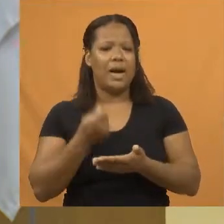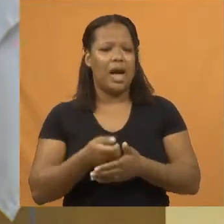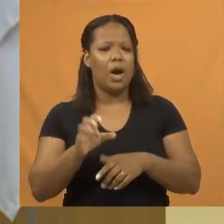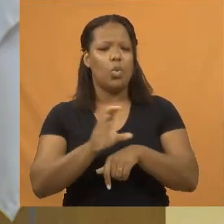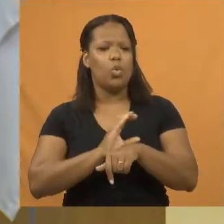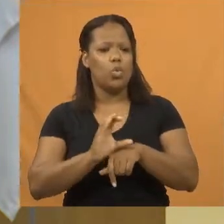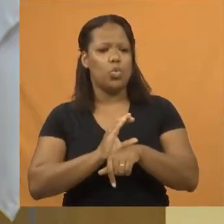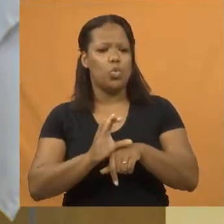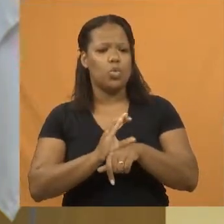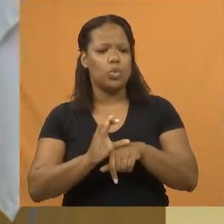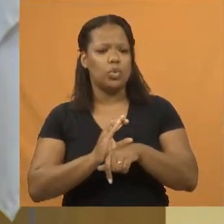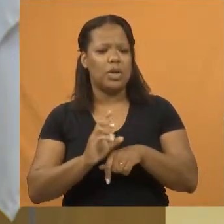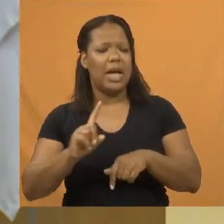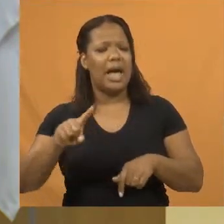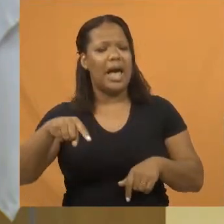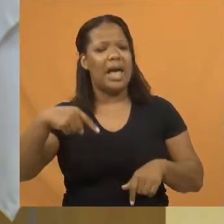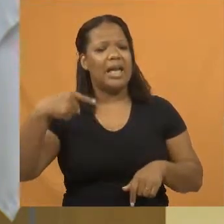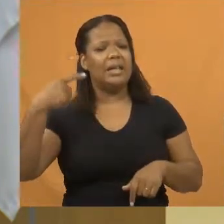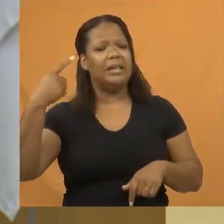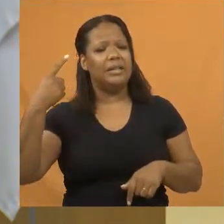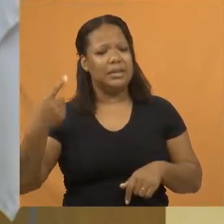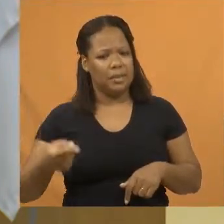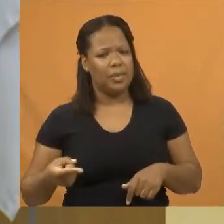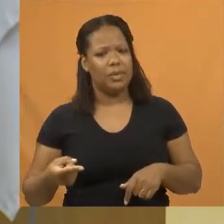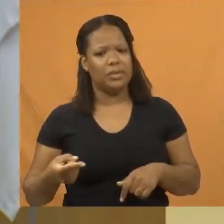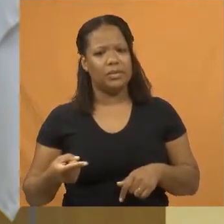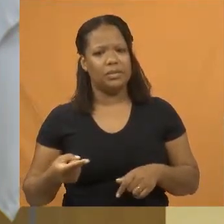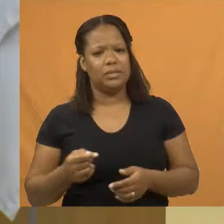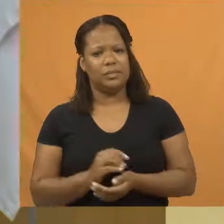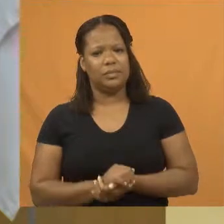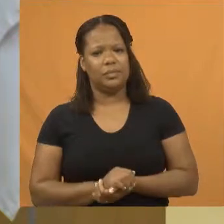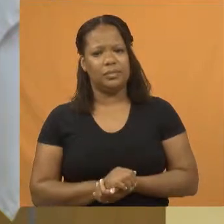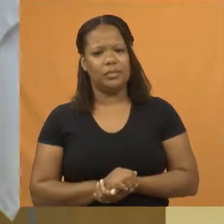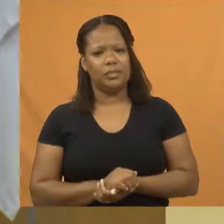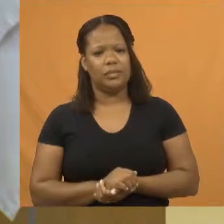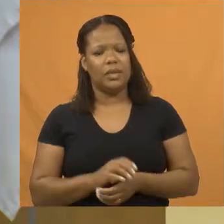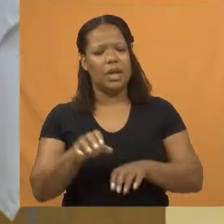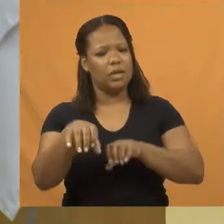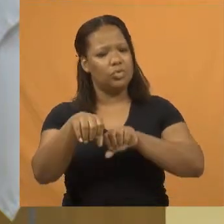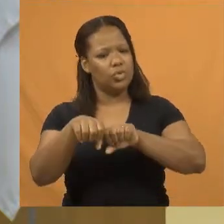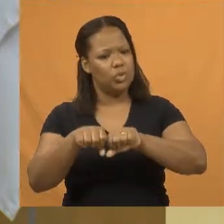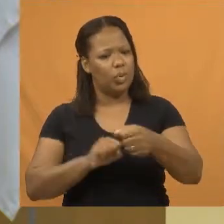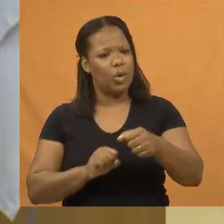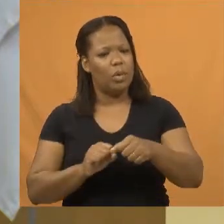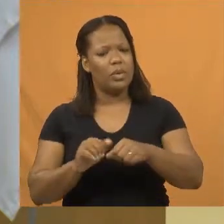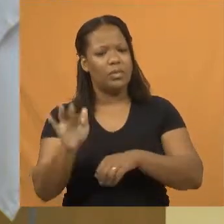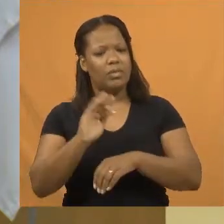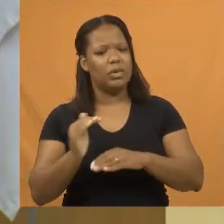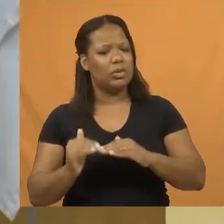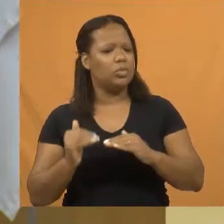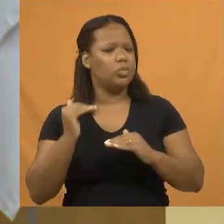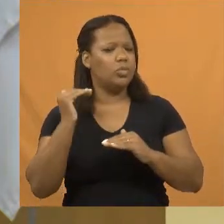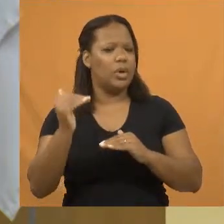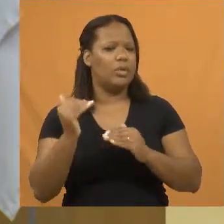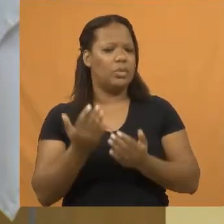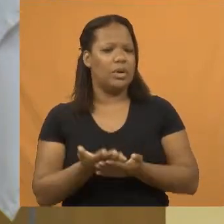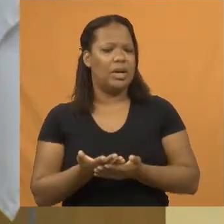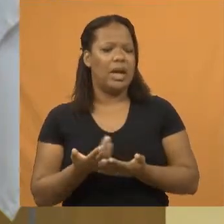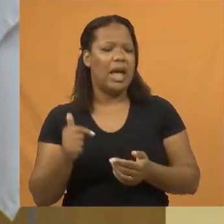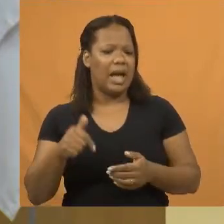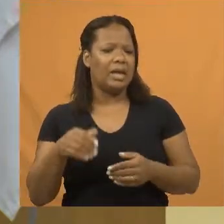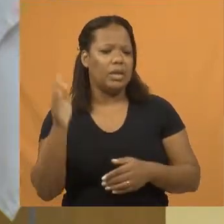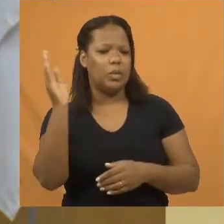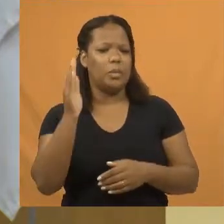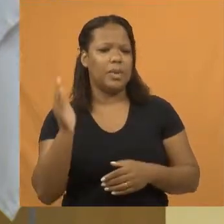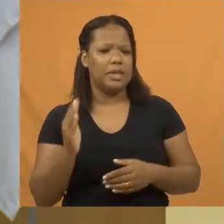um curso superior e após isso a gente ter um diploma de nível superior. É assim que funciona no